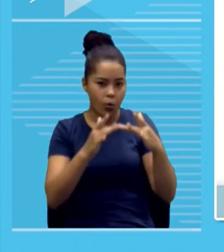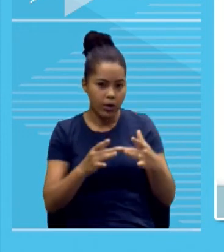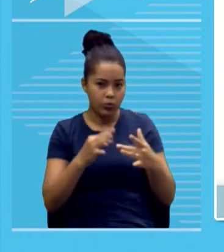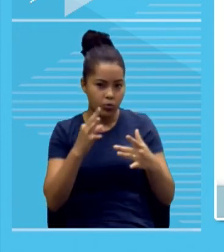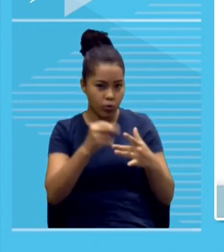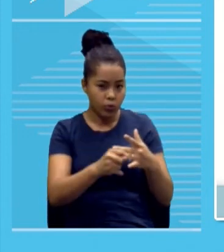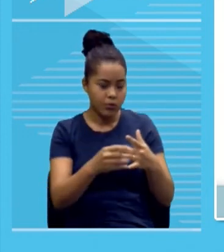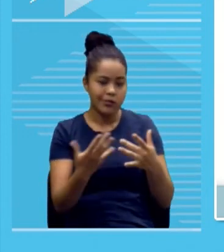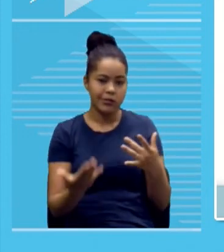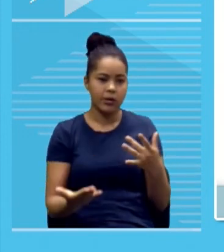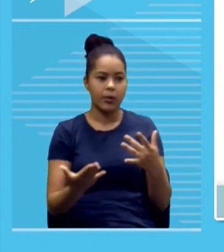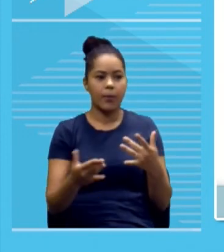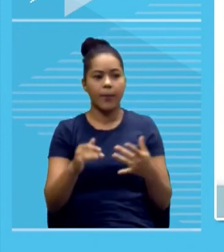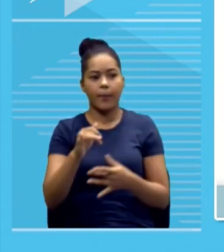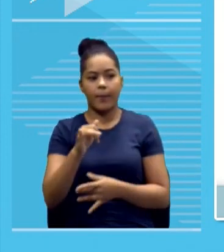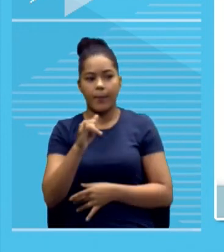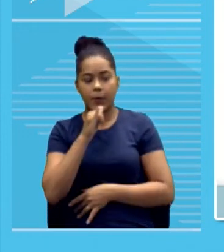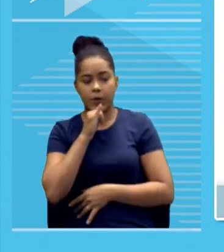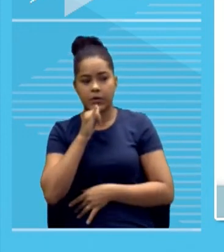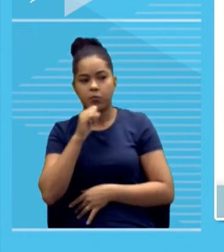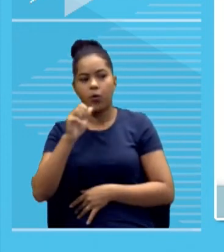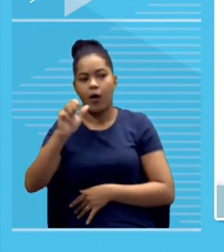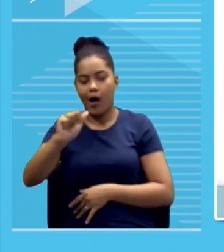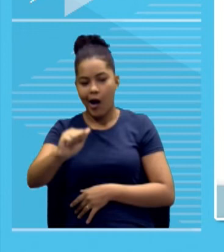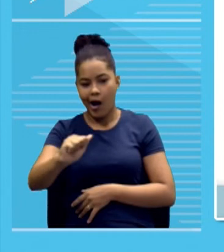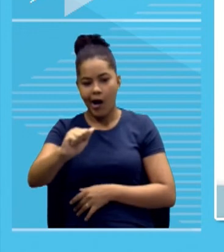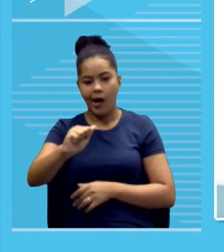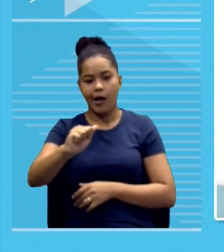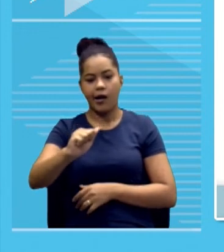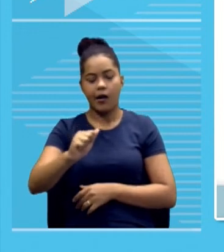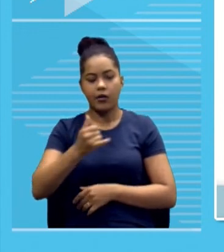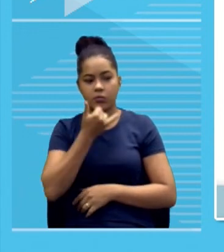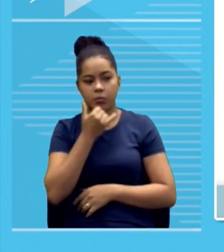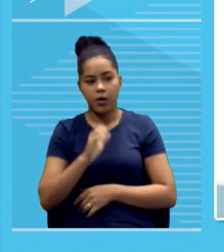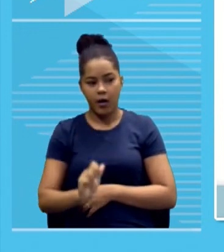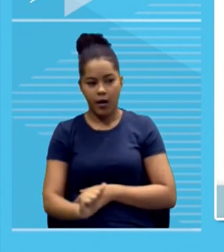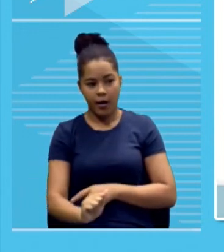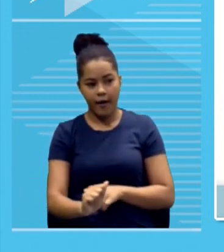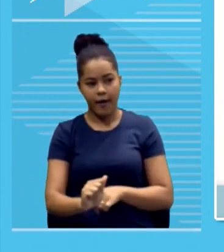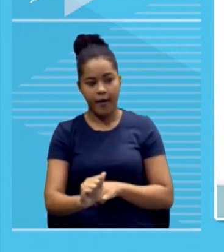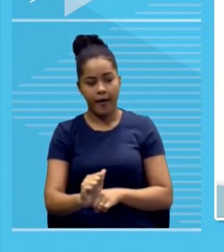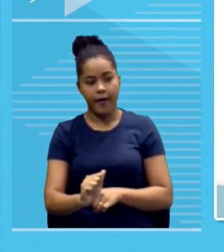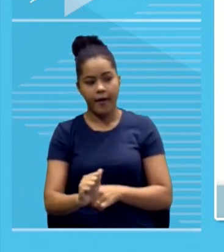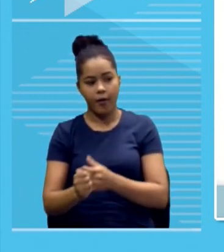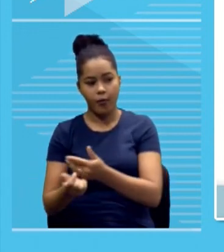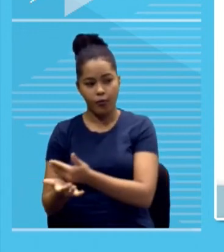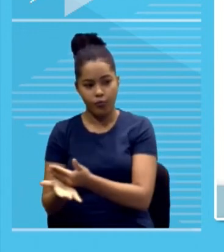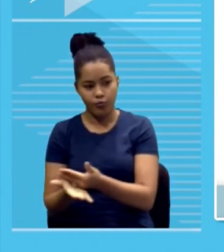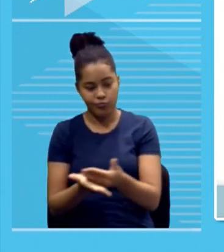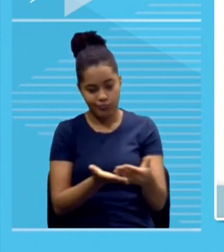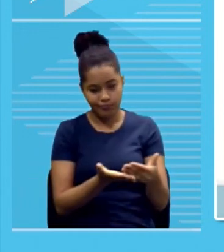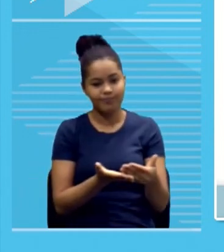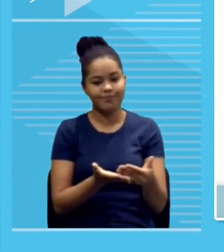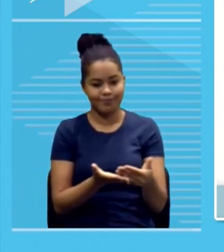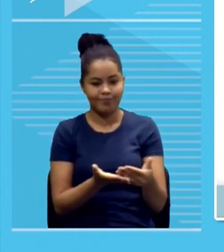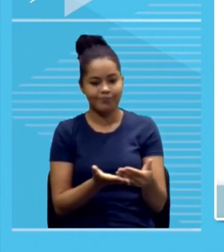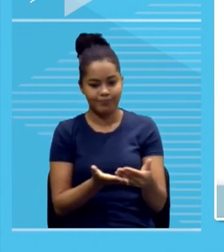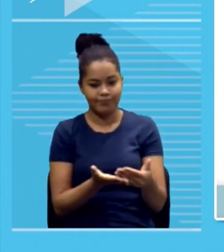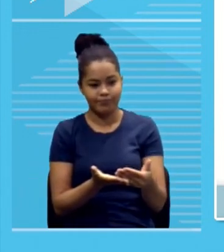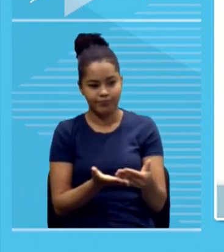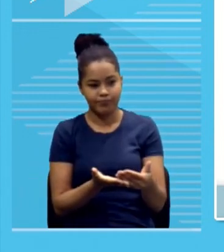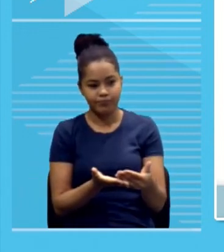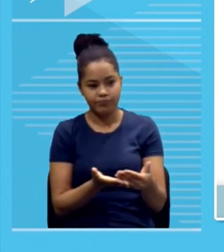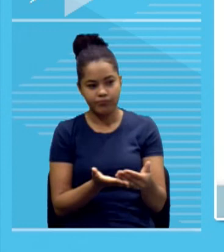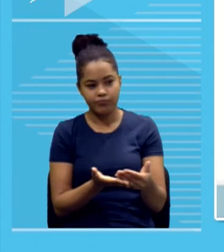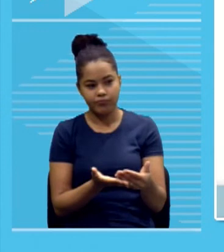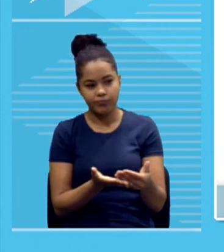ponto E. O ponto A ele está no começo de tudo, antes de qualquer divisão. Ou seja, antes de qualquer